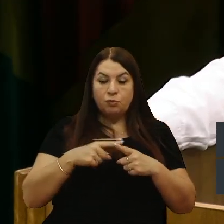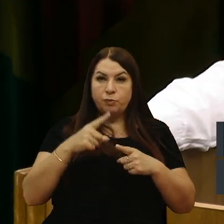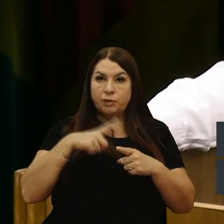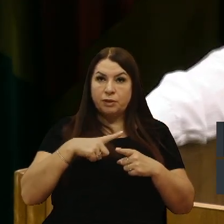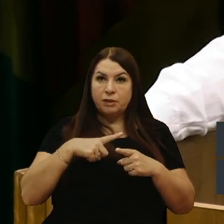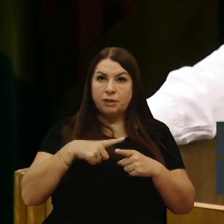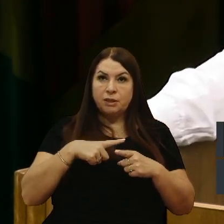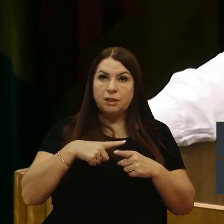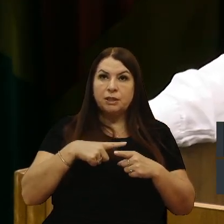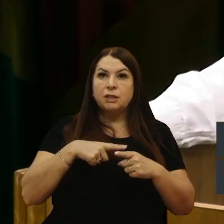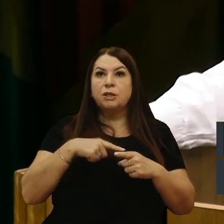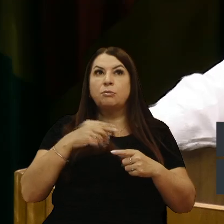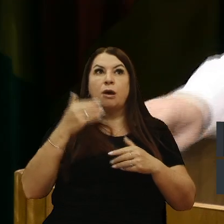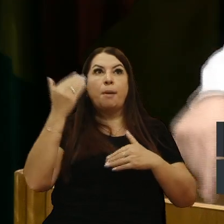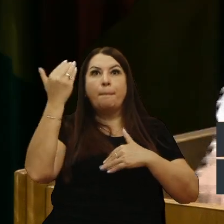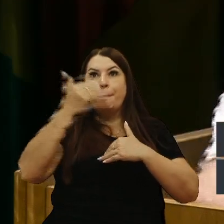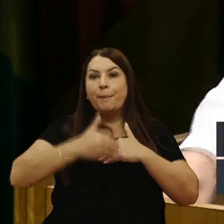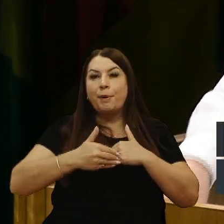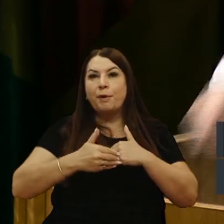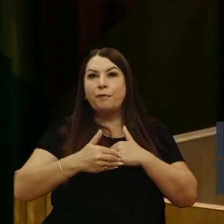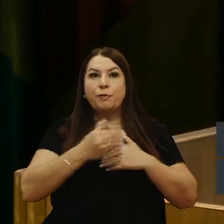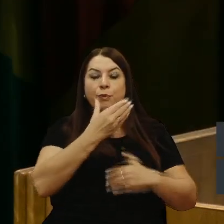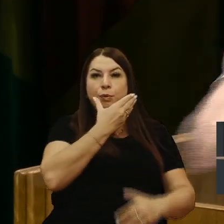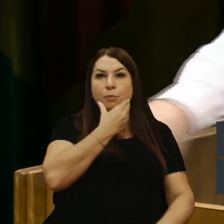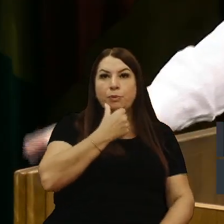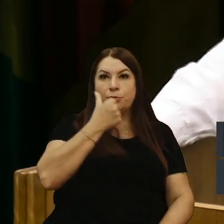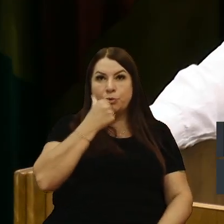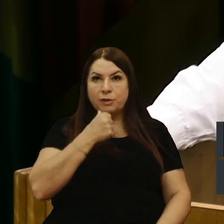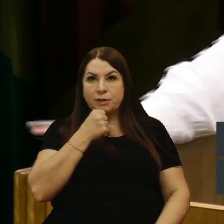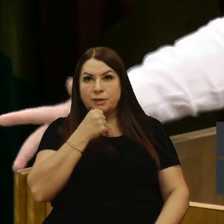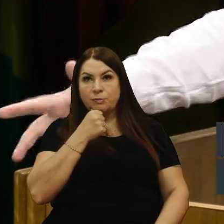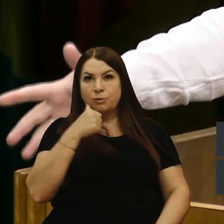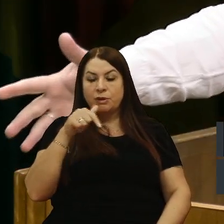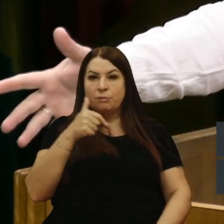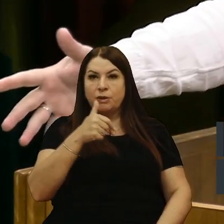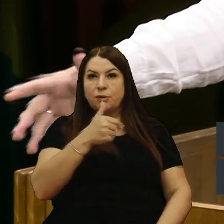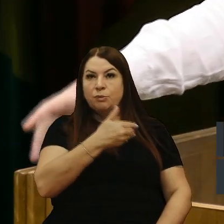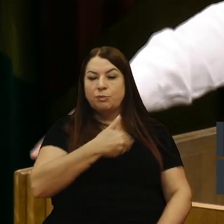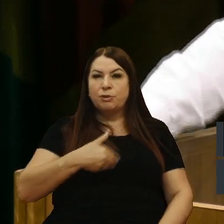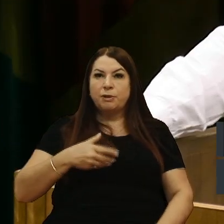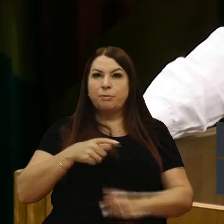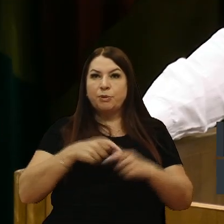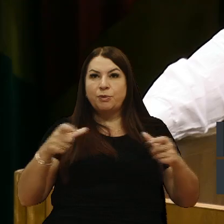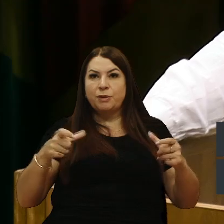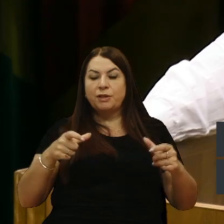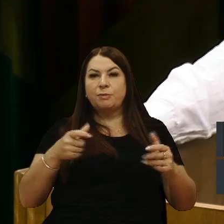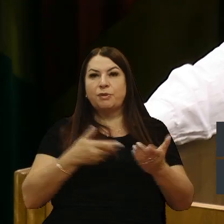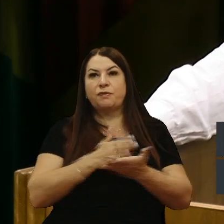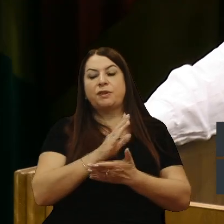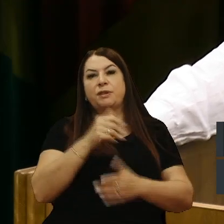uma prova, vereadora Andressa, entre homens e mulheres, como no serviço público, a maioria das aprovadas são mulheres.